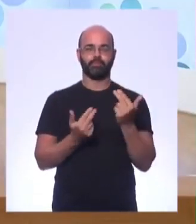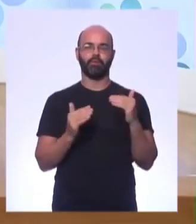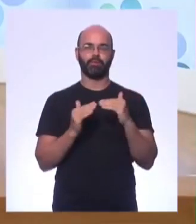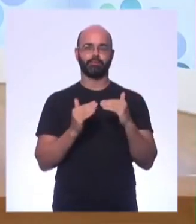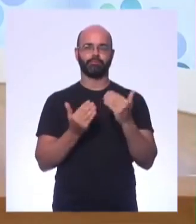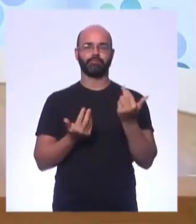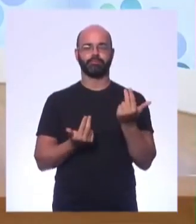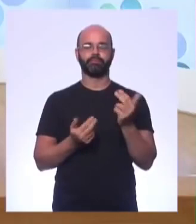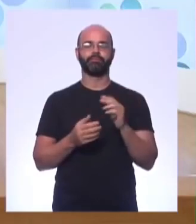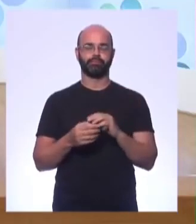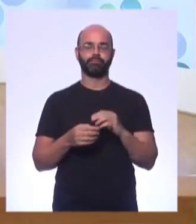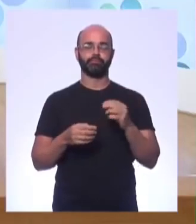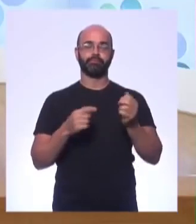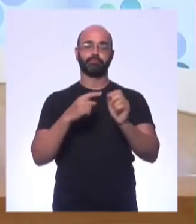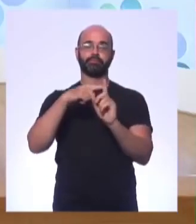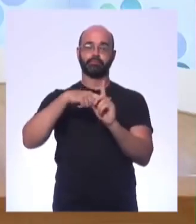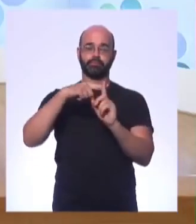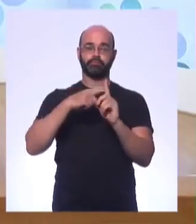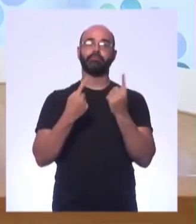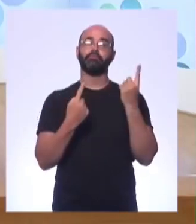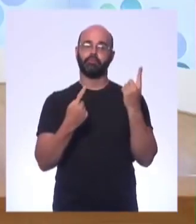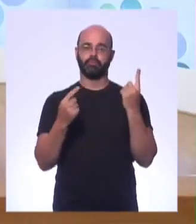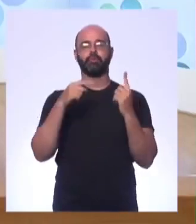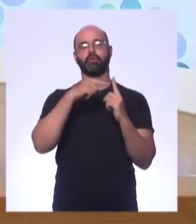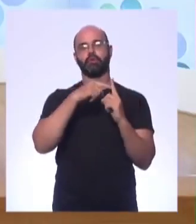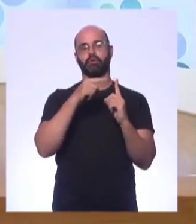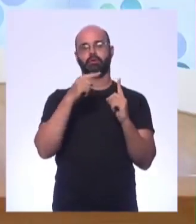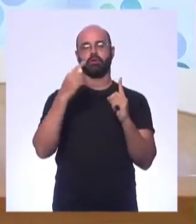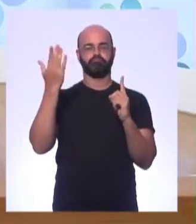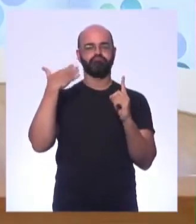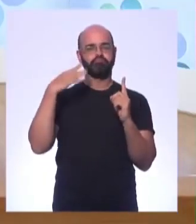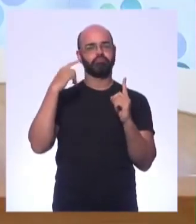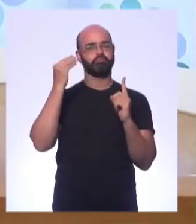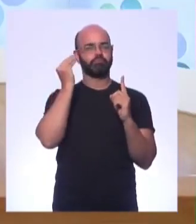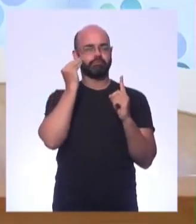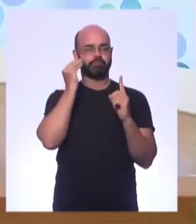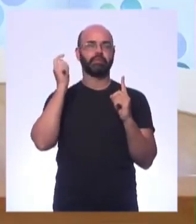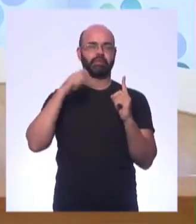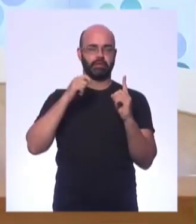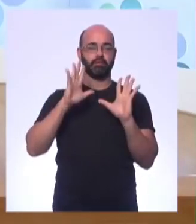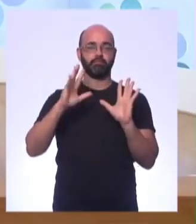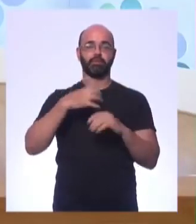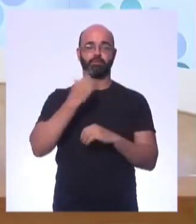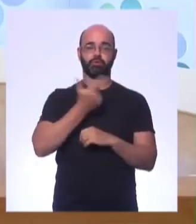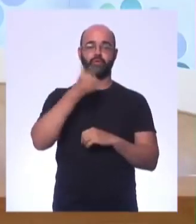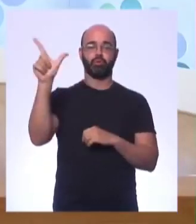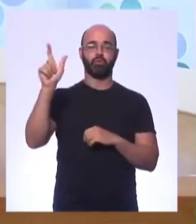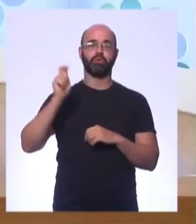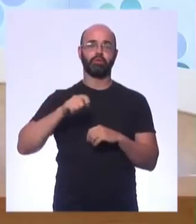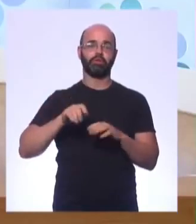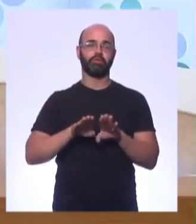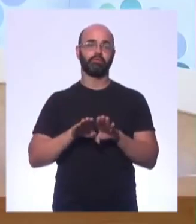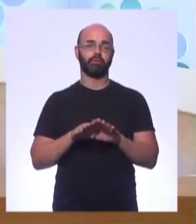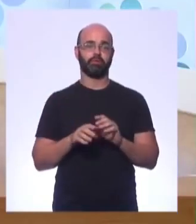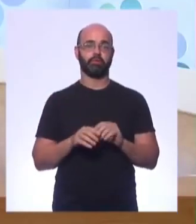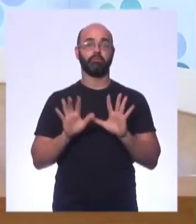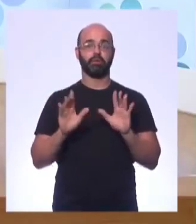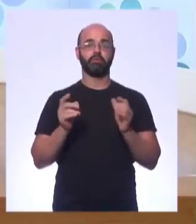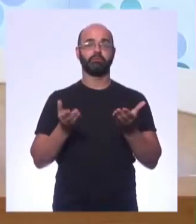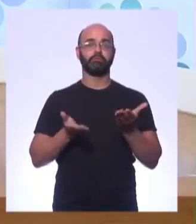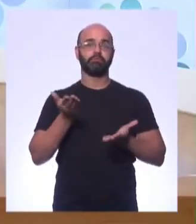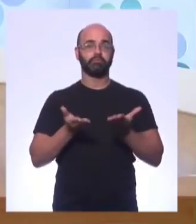de dispositivo que mede temperatura, mas existe outros tipos também que mede temperatura. Mas o importante também que você falou, tem que entrar em